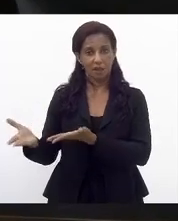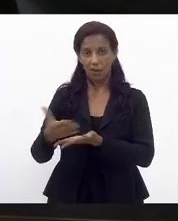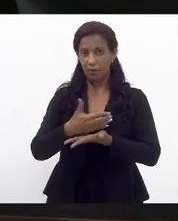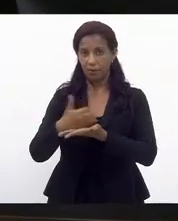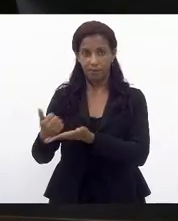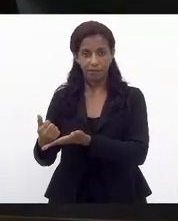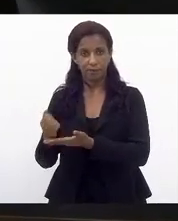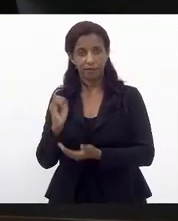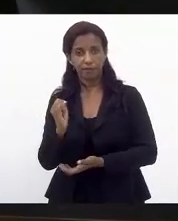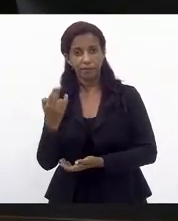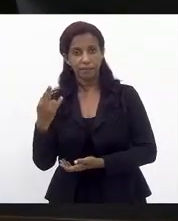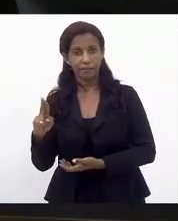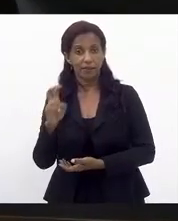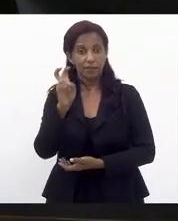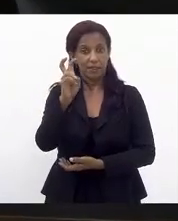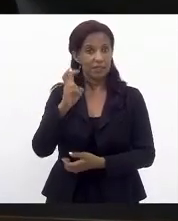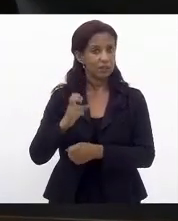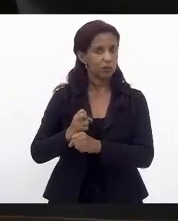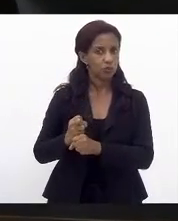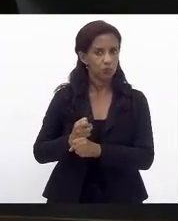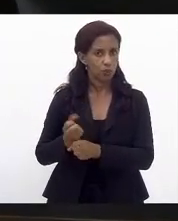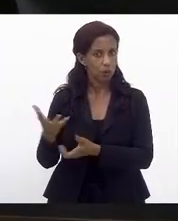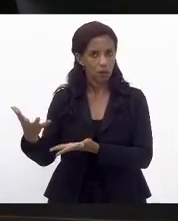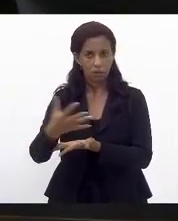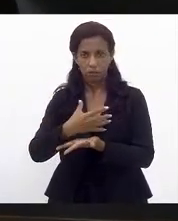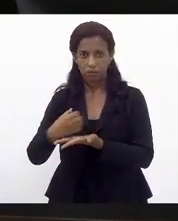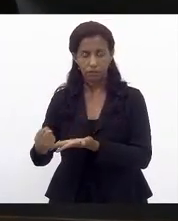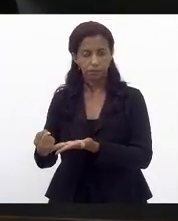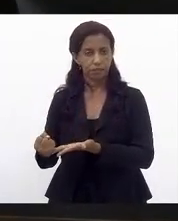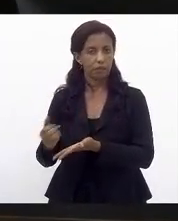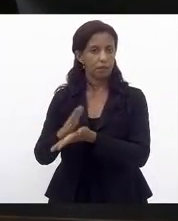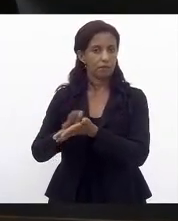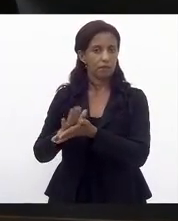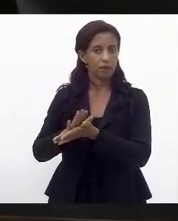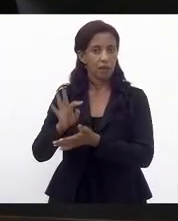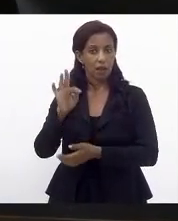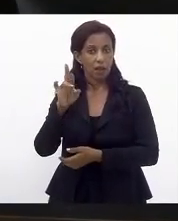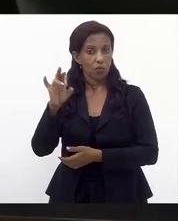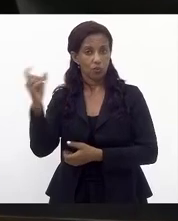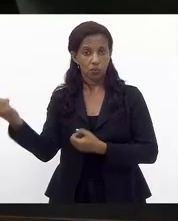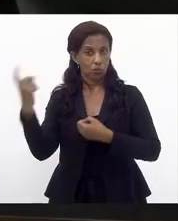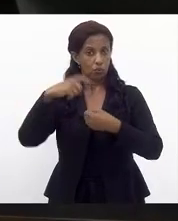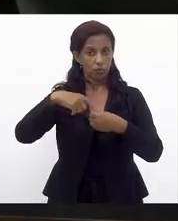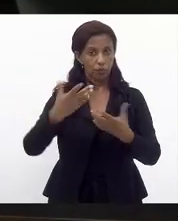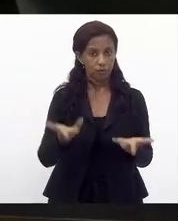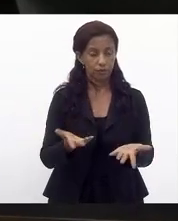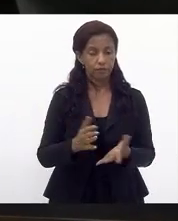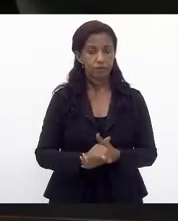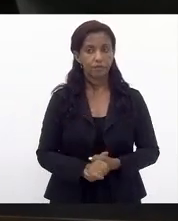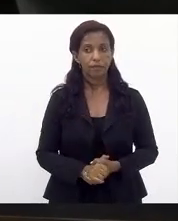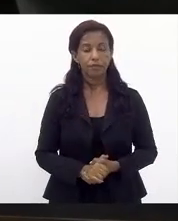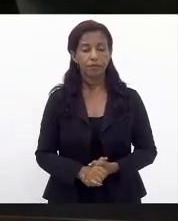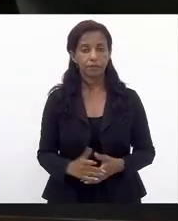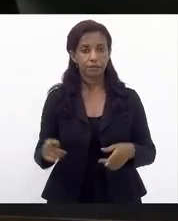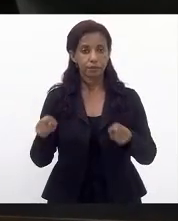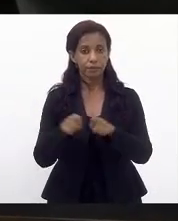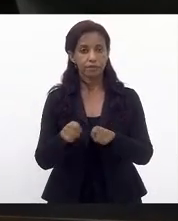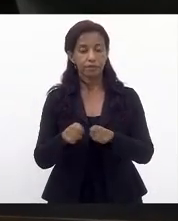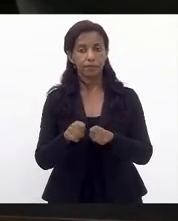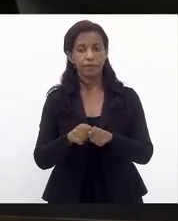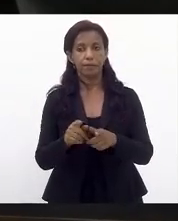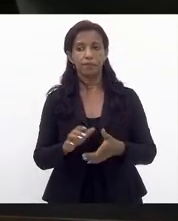recolhe o imposto de renda então tem cinco anos que tá lá no tesouro dormindo a gente não transfere ah e